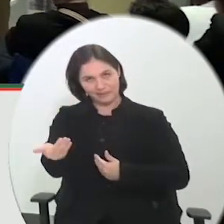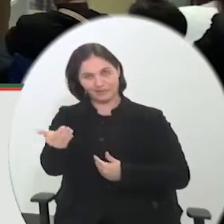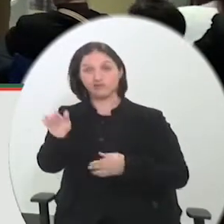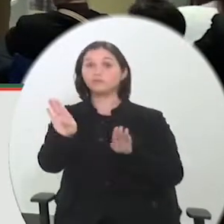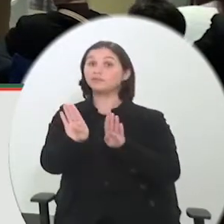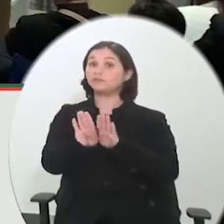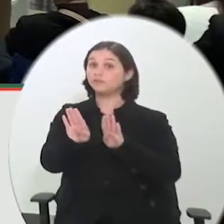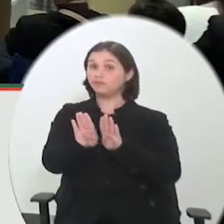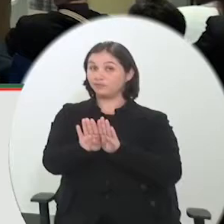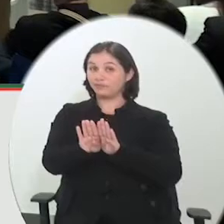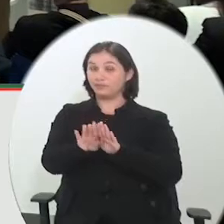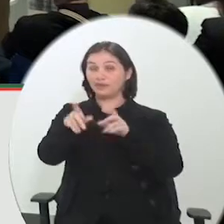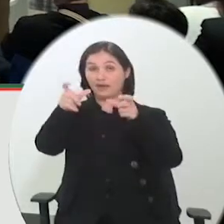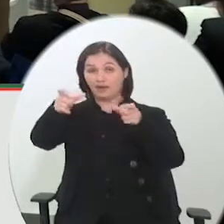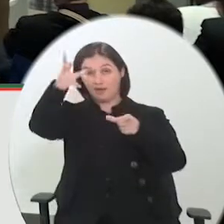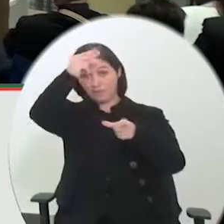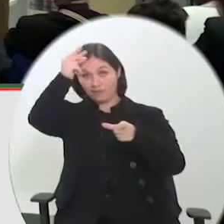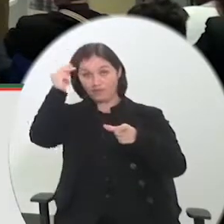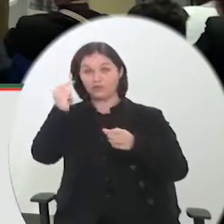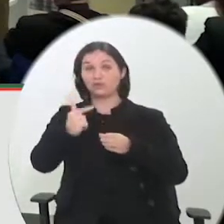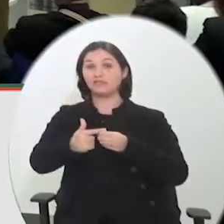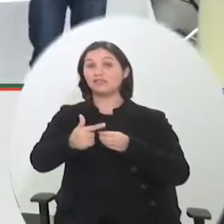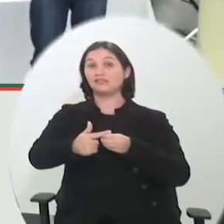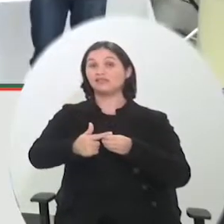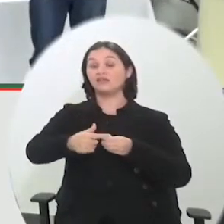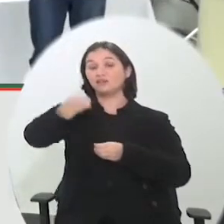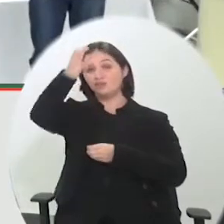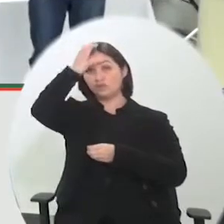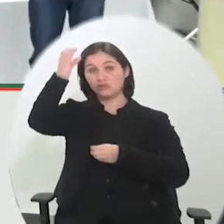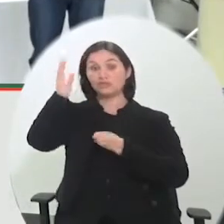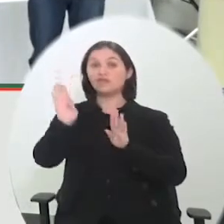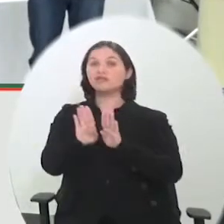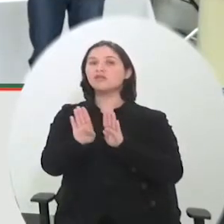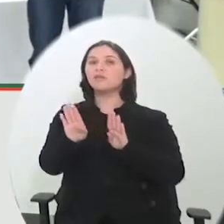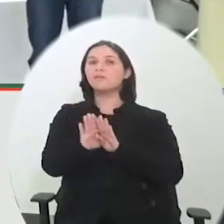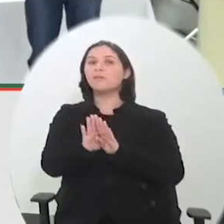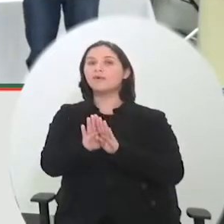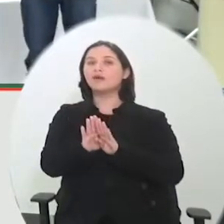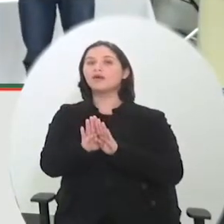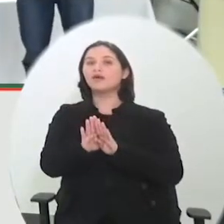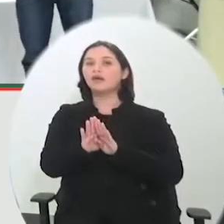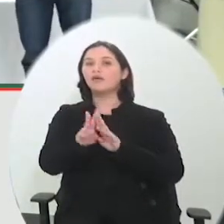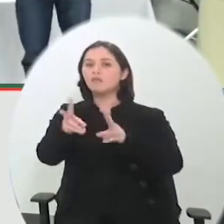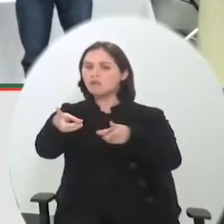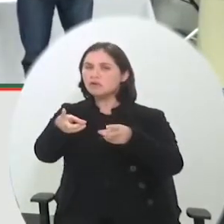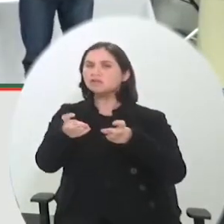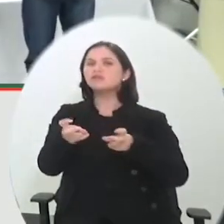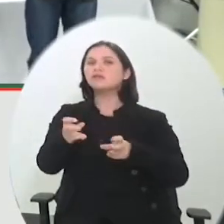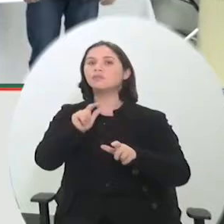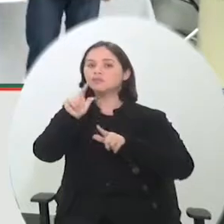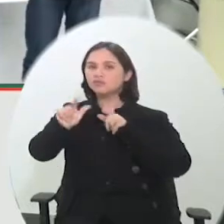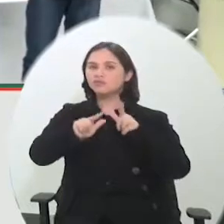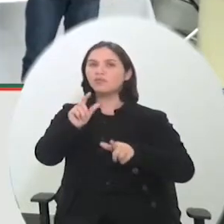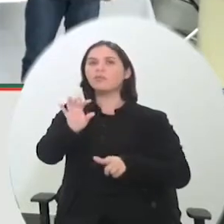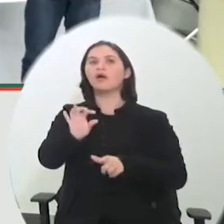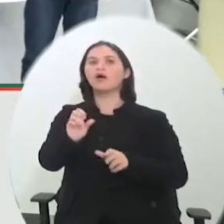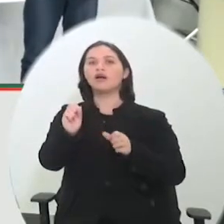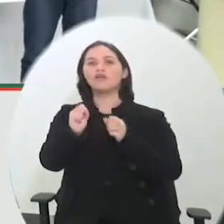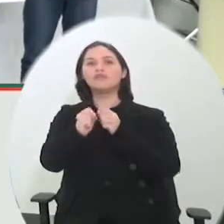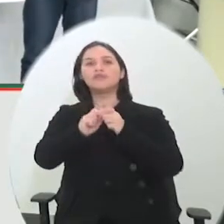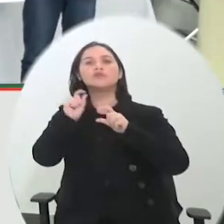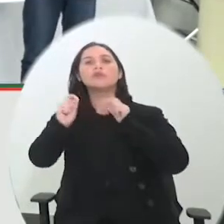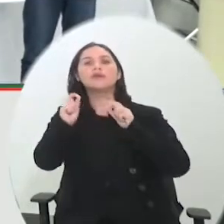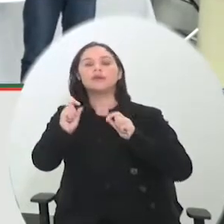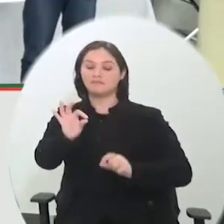Também a Prefeitura Municipal de Criciúma reconhece o trabalho realizado pela Polícia Civil de Santa Catarina e aproveita